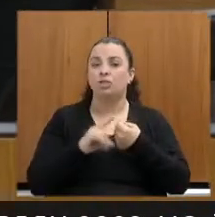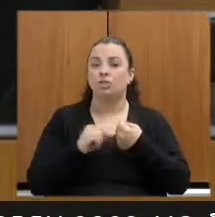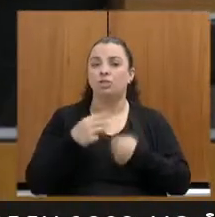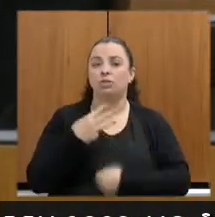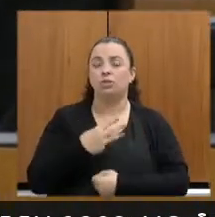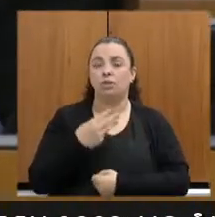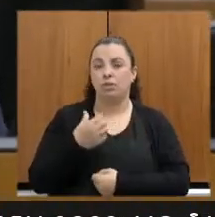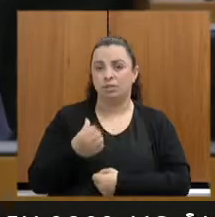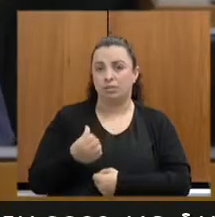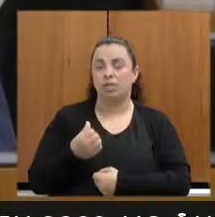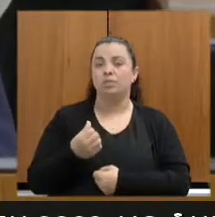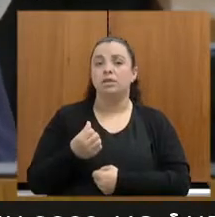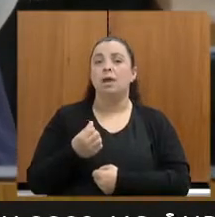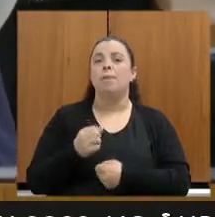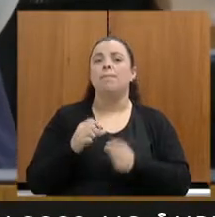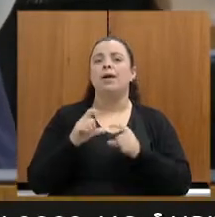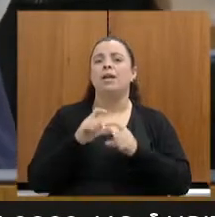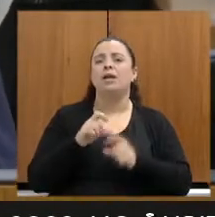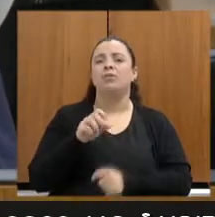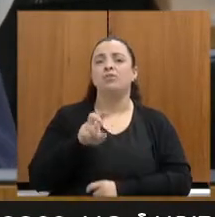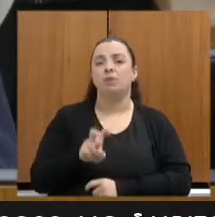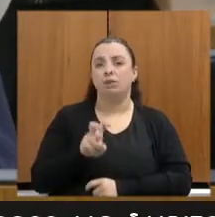complementar nº 141/2012